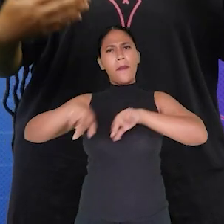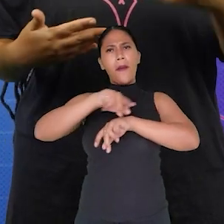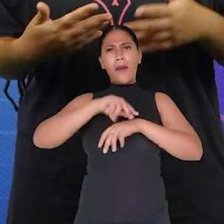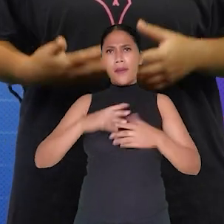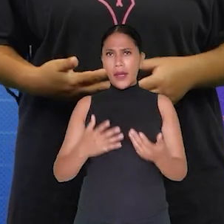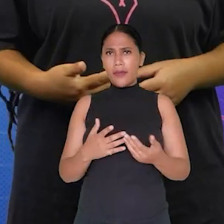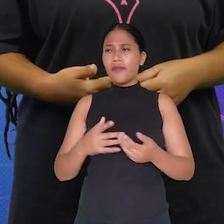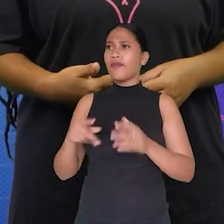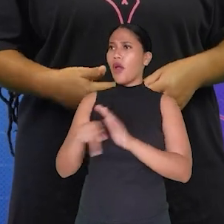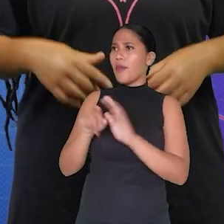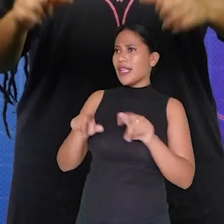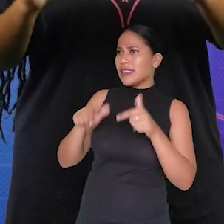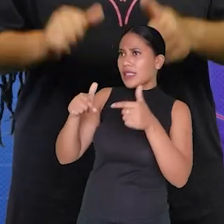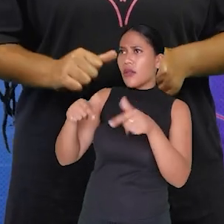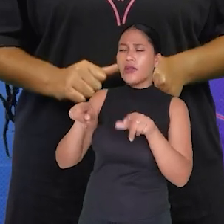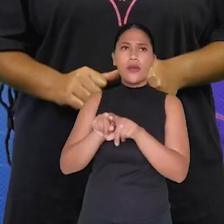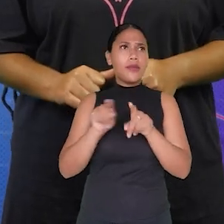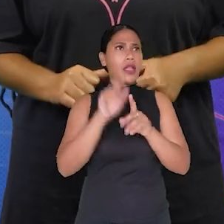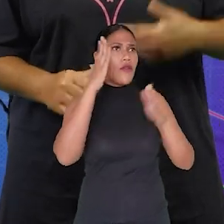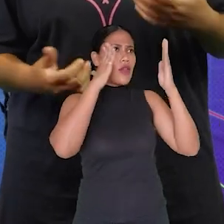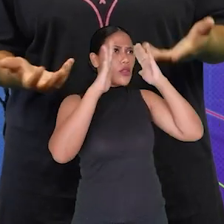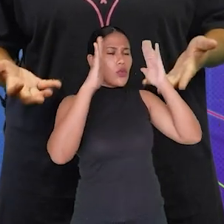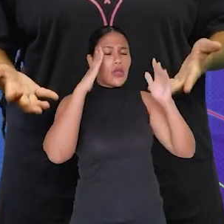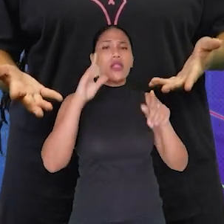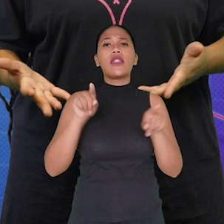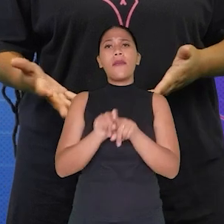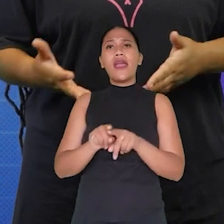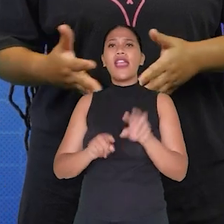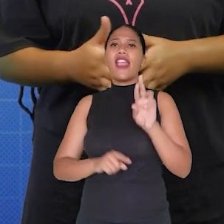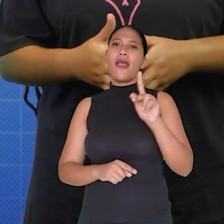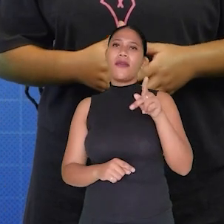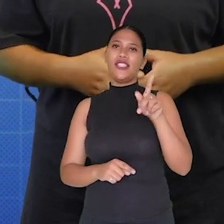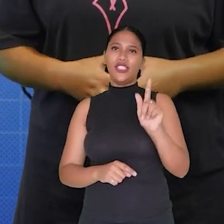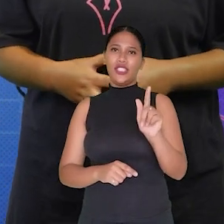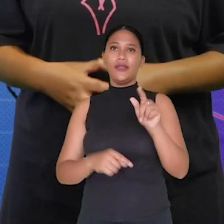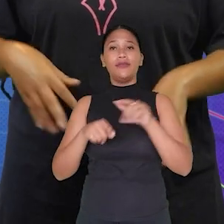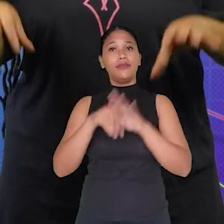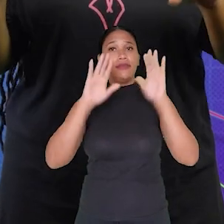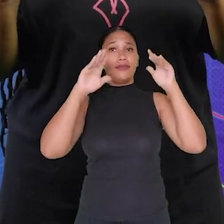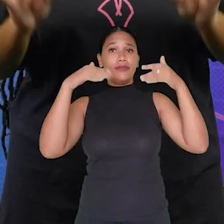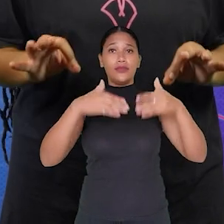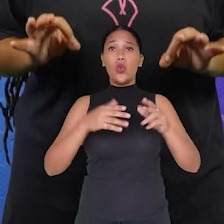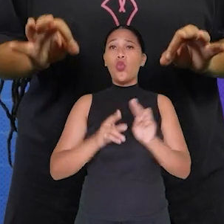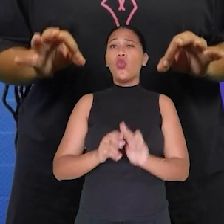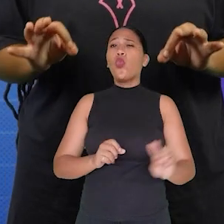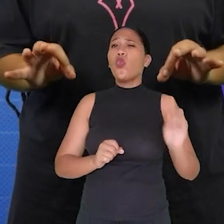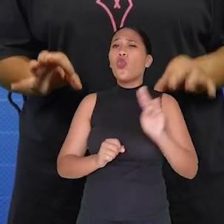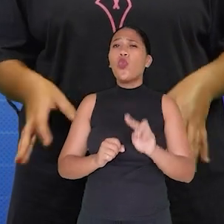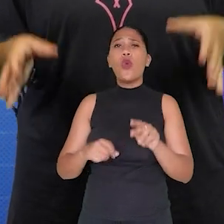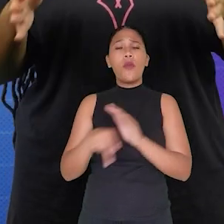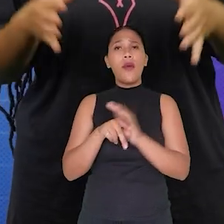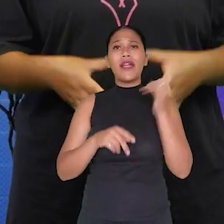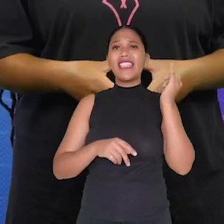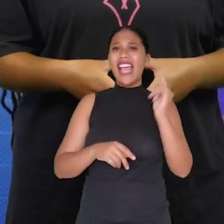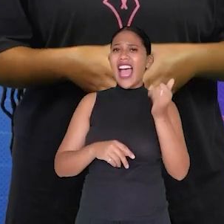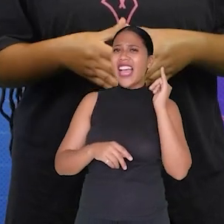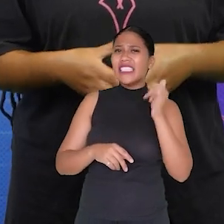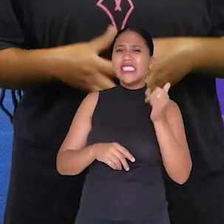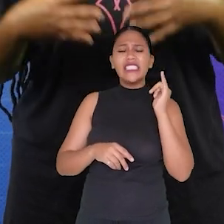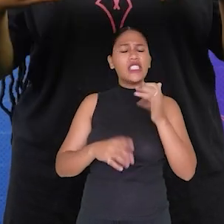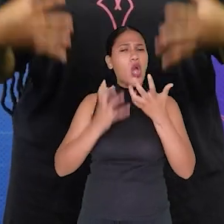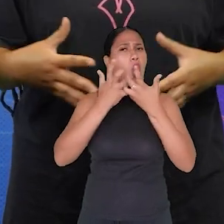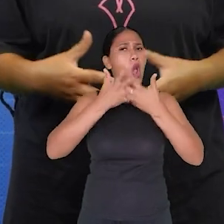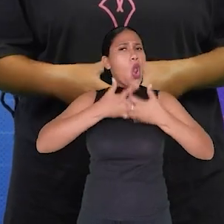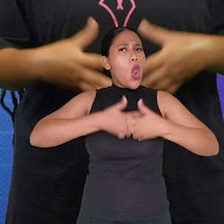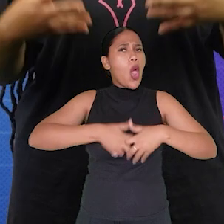utilizado em diferentes tipos de jogo, desde jogos de ação até jogos de aventura e jogos de RPG. Ele é especialmente útil em jogos com